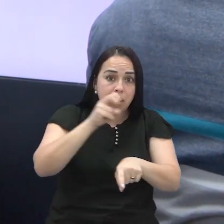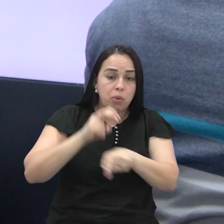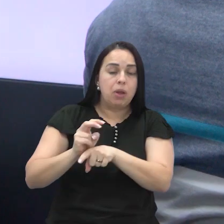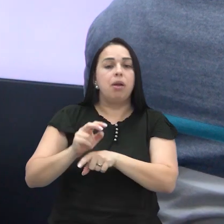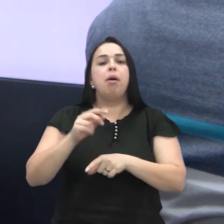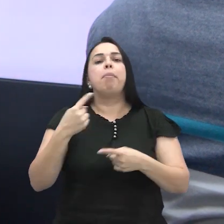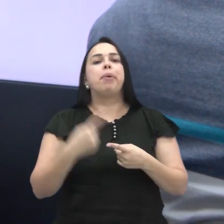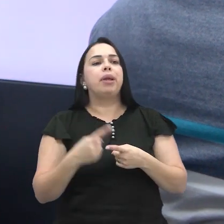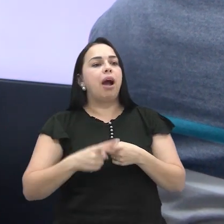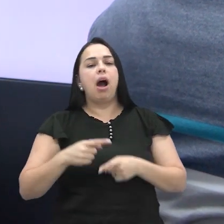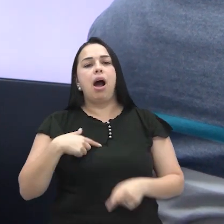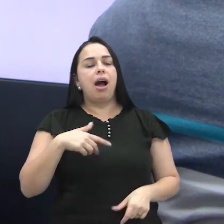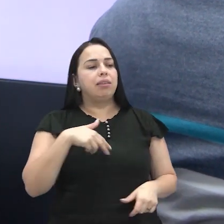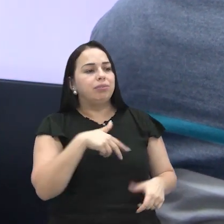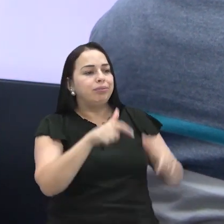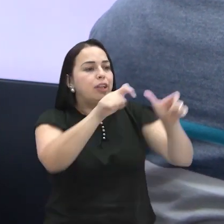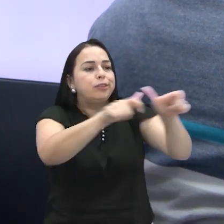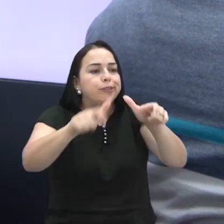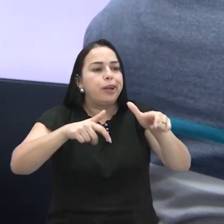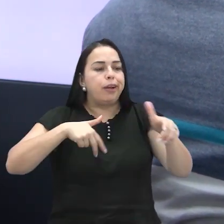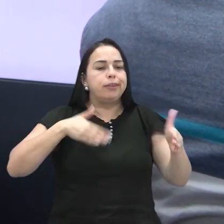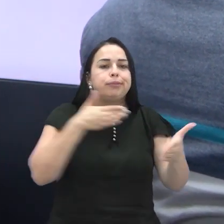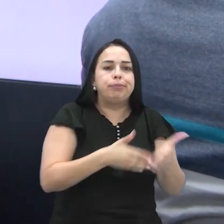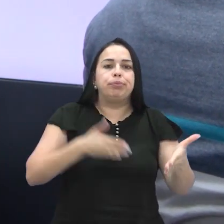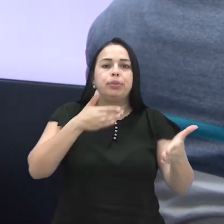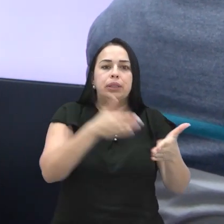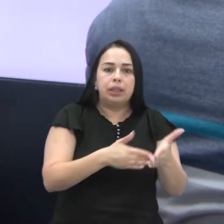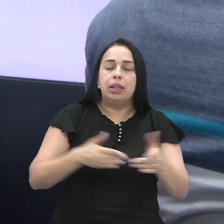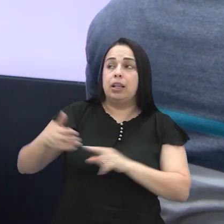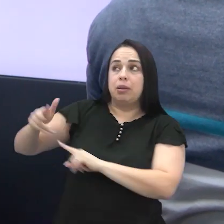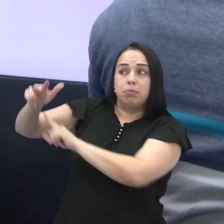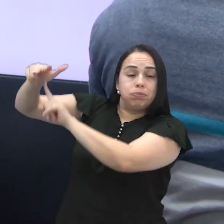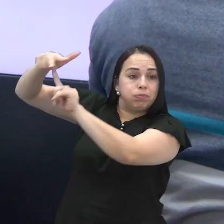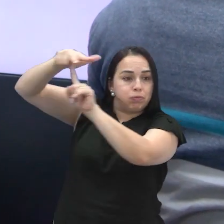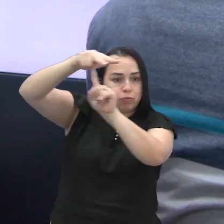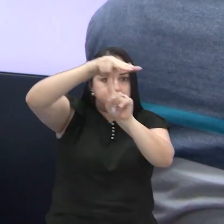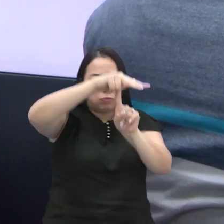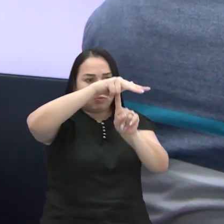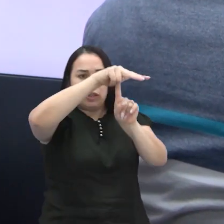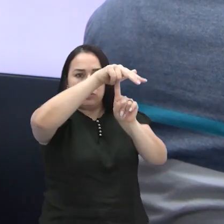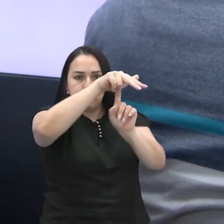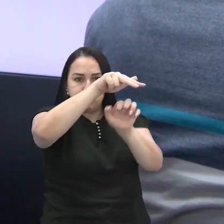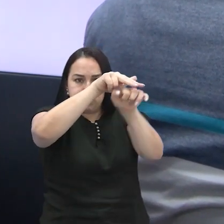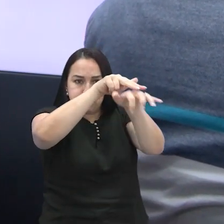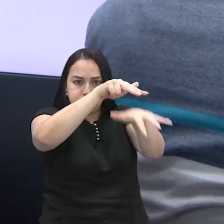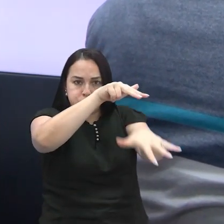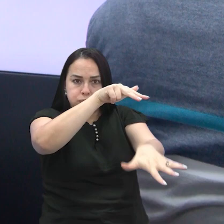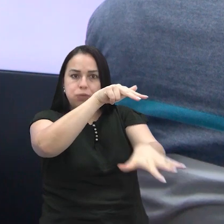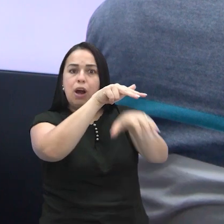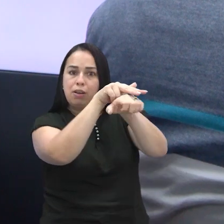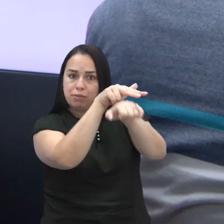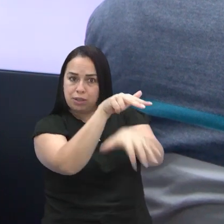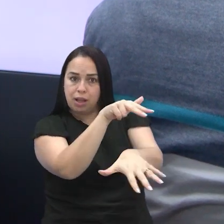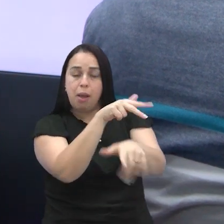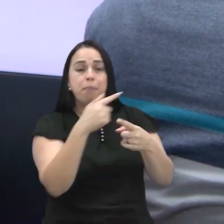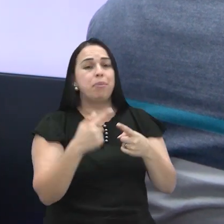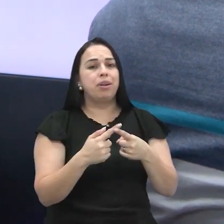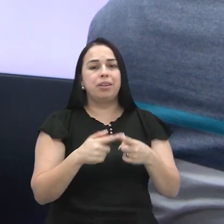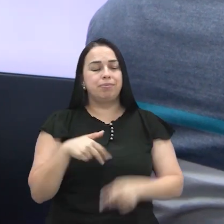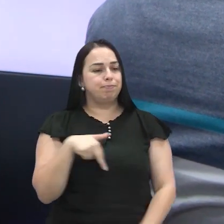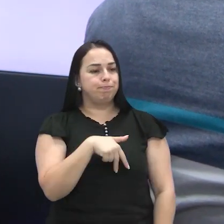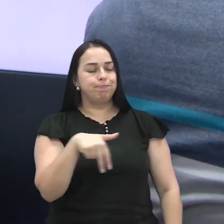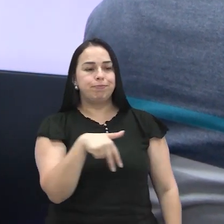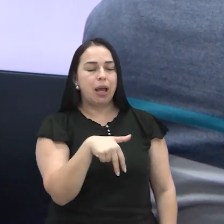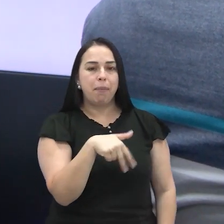gente não consegue adentrar com os nossos agentes. Nós também fazemos agora via drone, ele faz toda essa nebulização em áreas que a gente acaba não